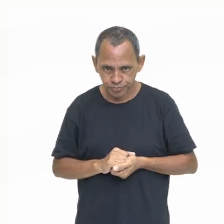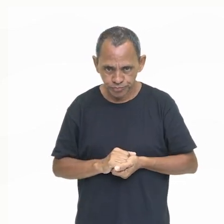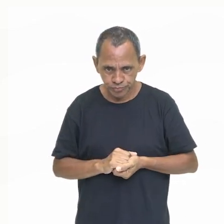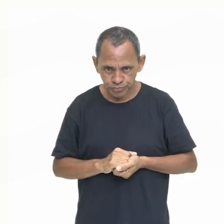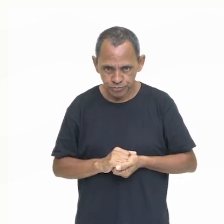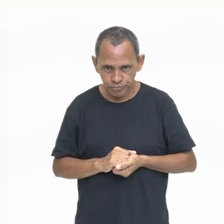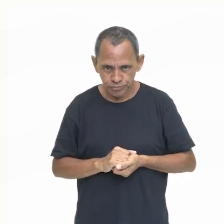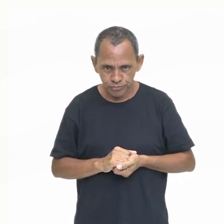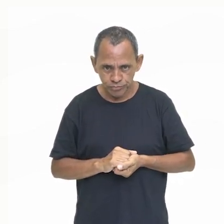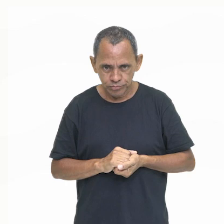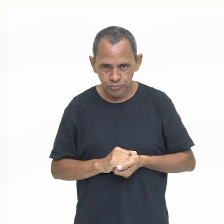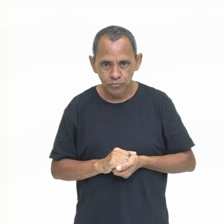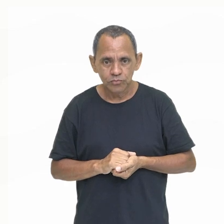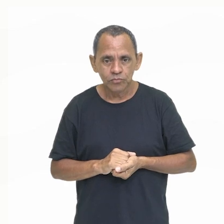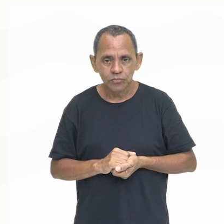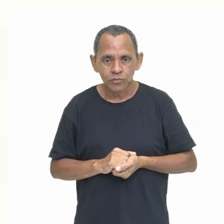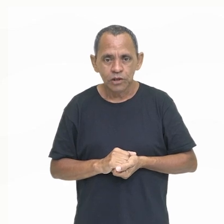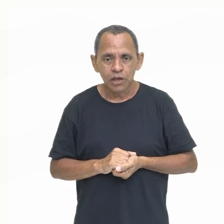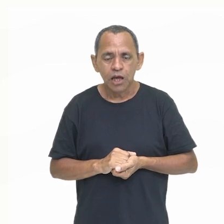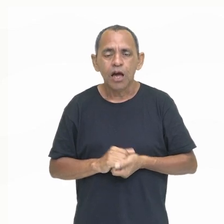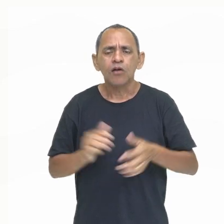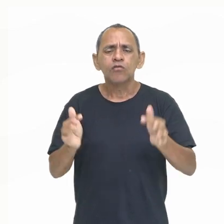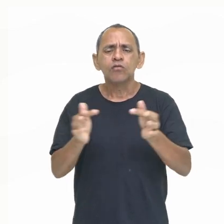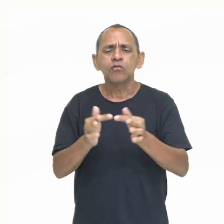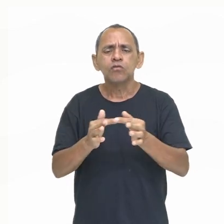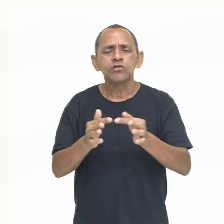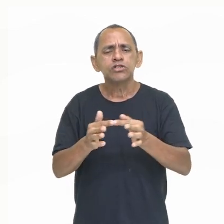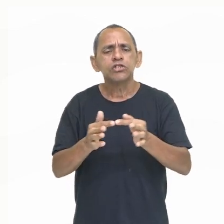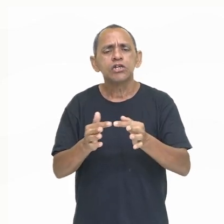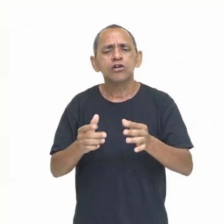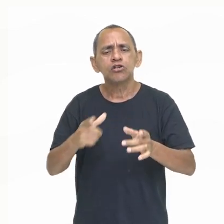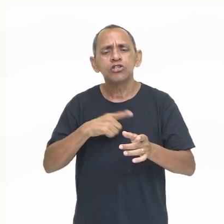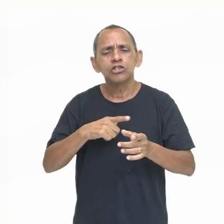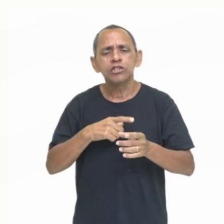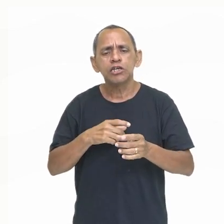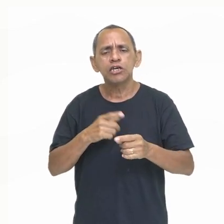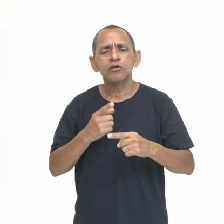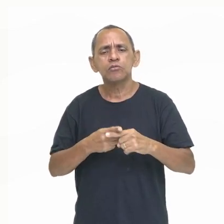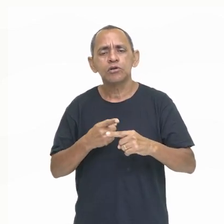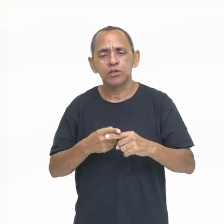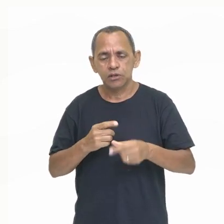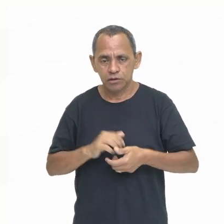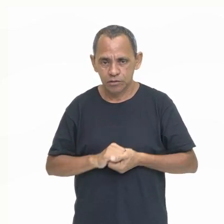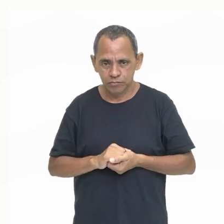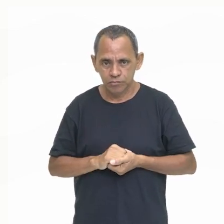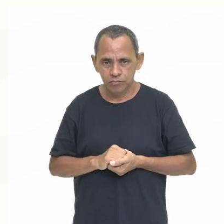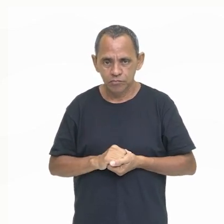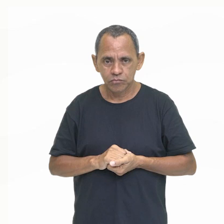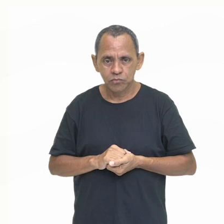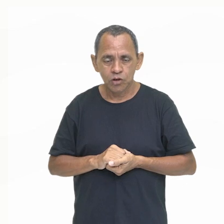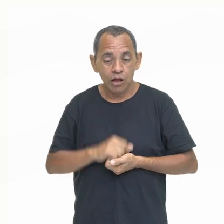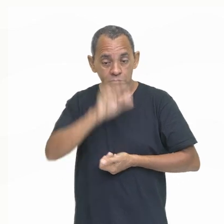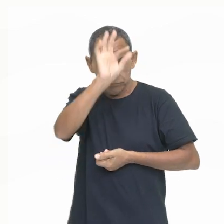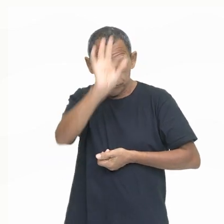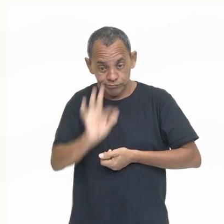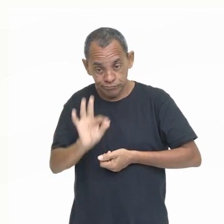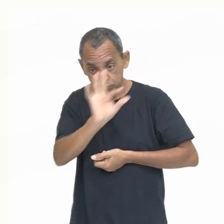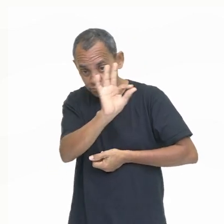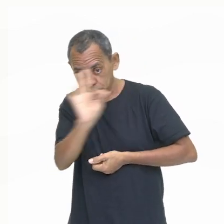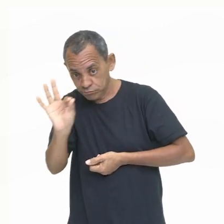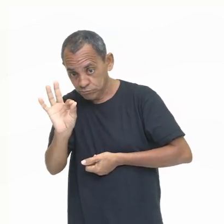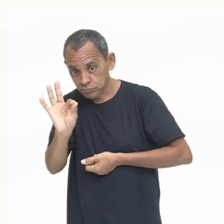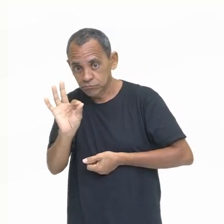x a função existe, certo? E aí você há de você perceber o seguinte, ó, o gráfico da nossa função,